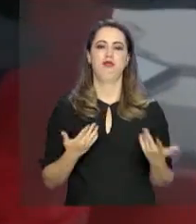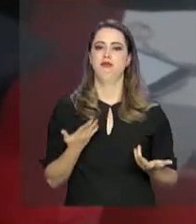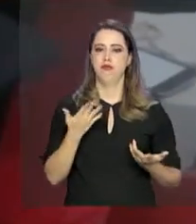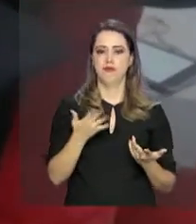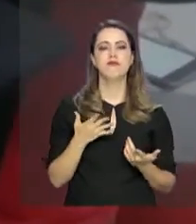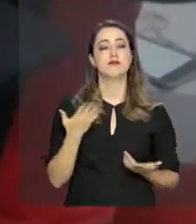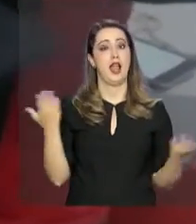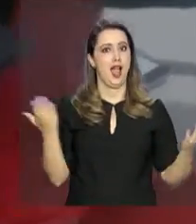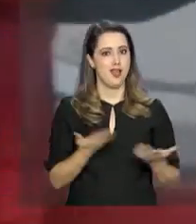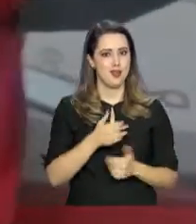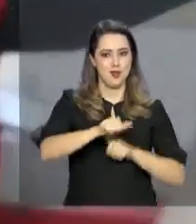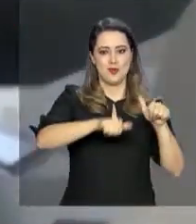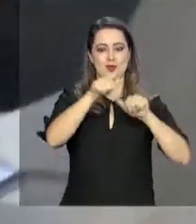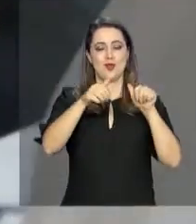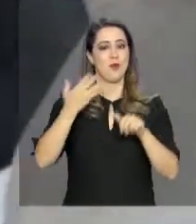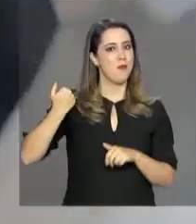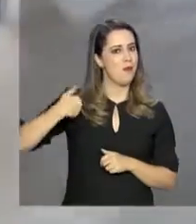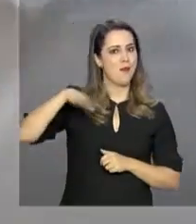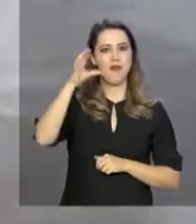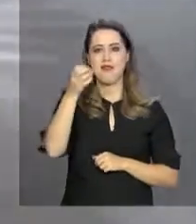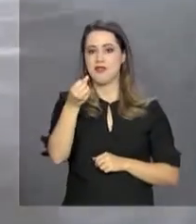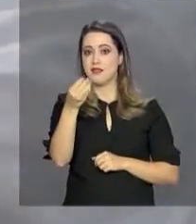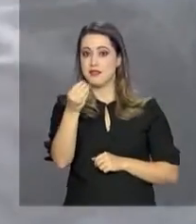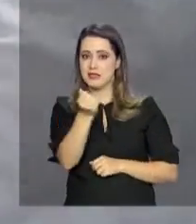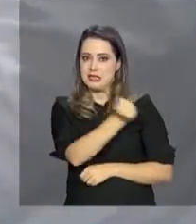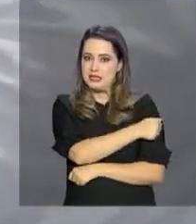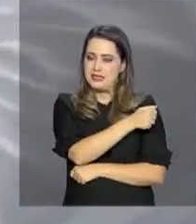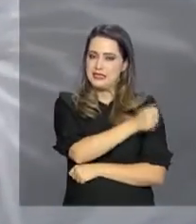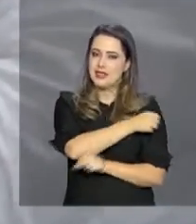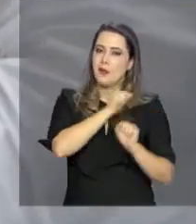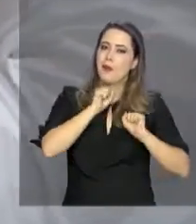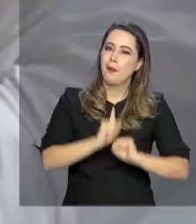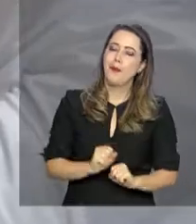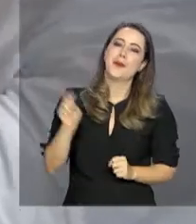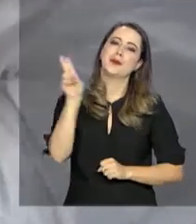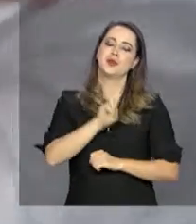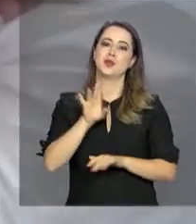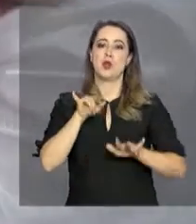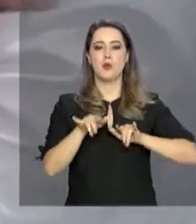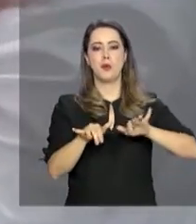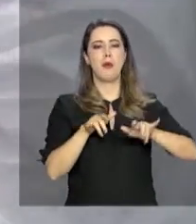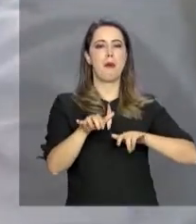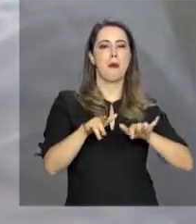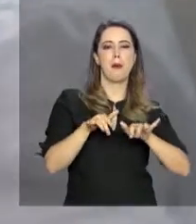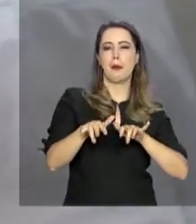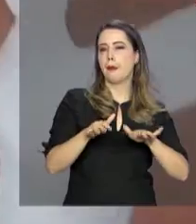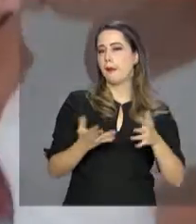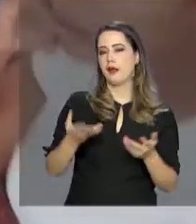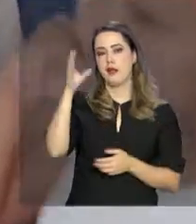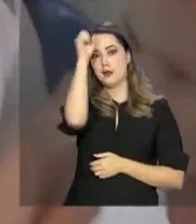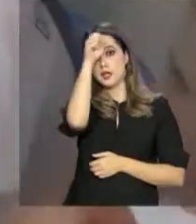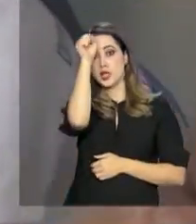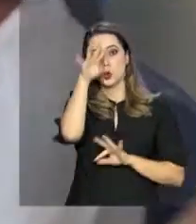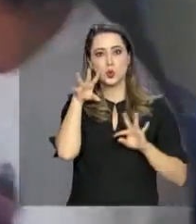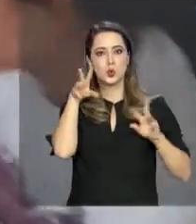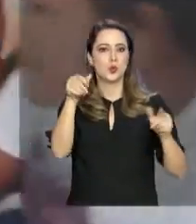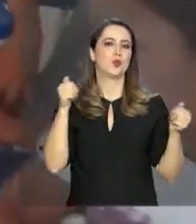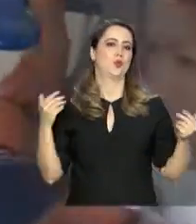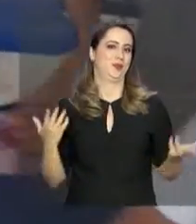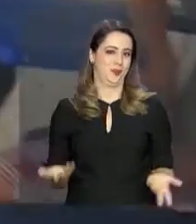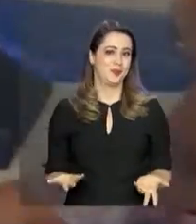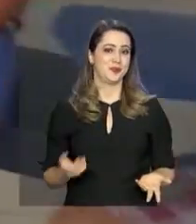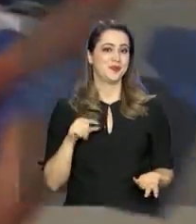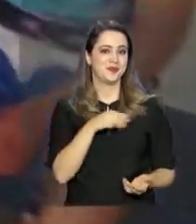computadores agora os mais de 600 estudantes vão poder usar os notebooks para aprender o ministro da ciência tecnologia